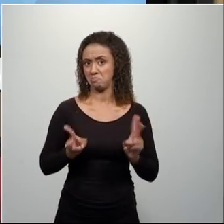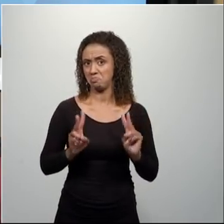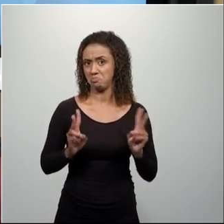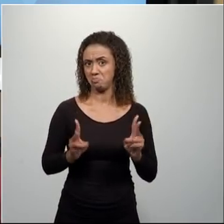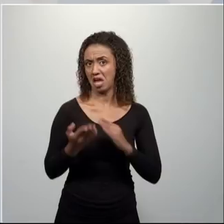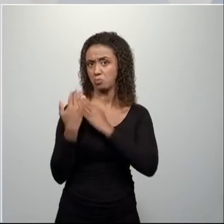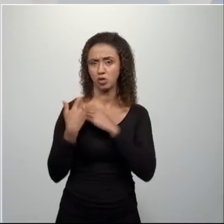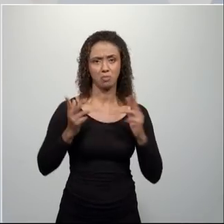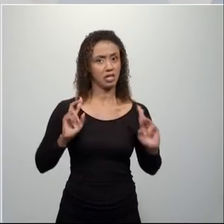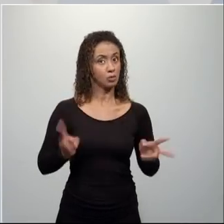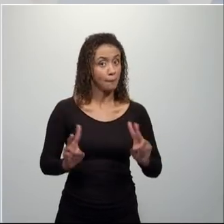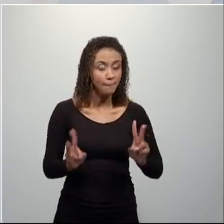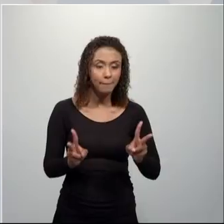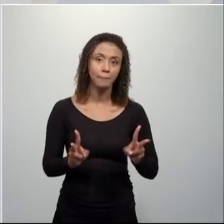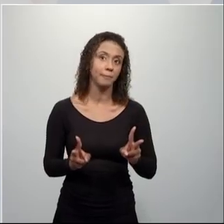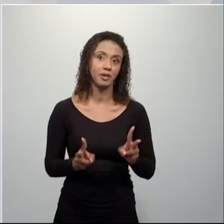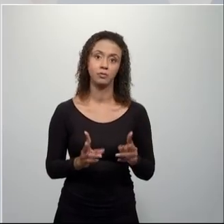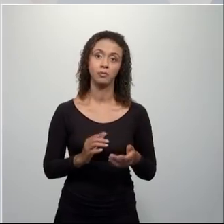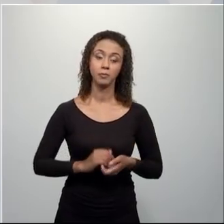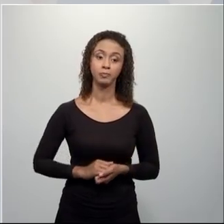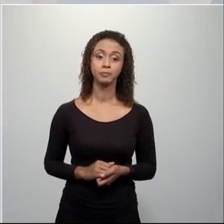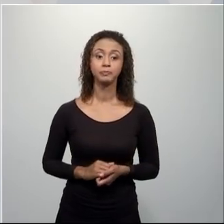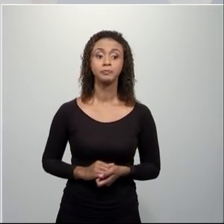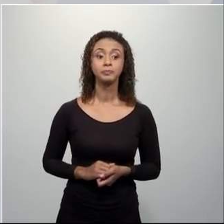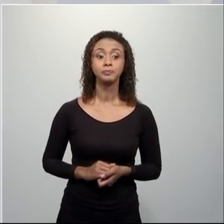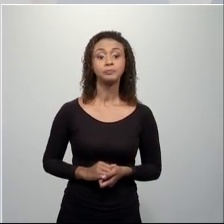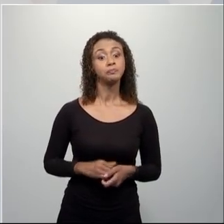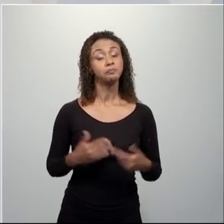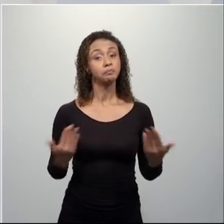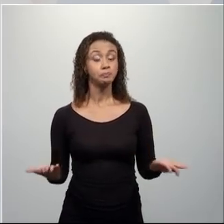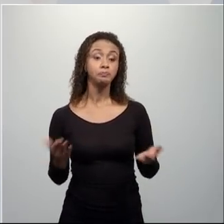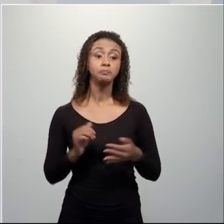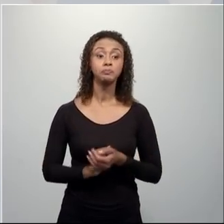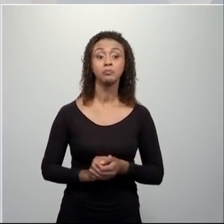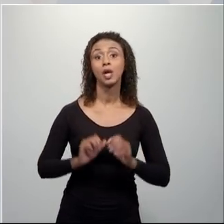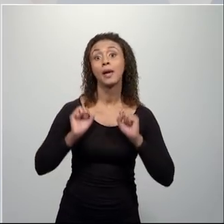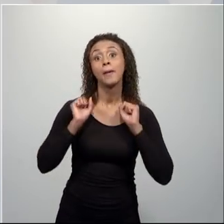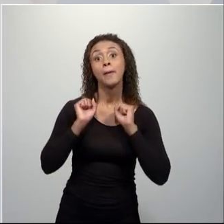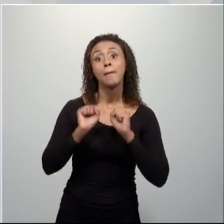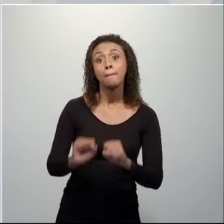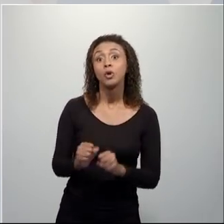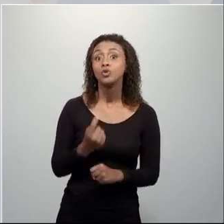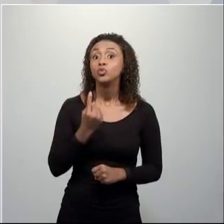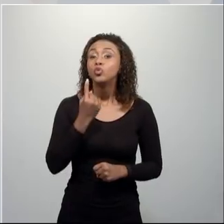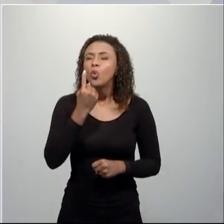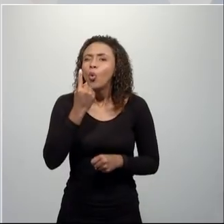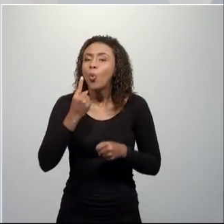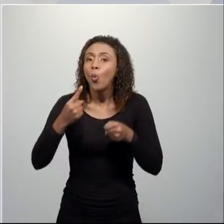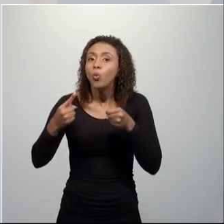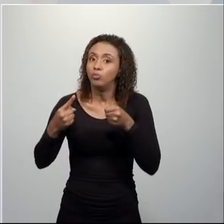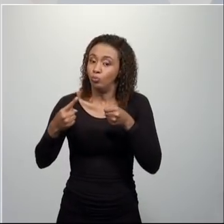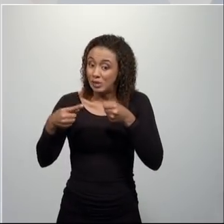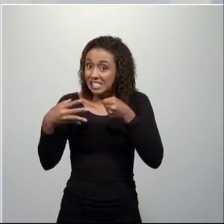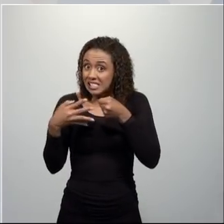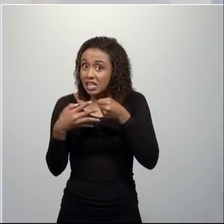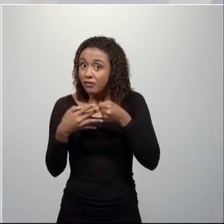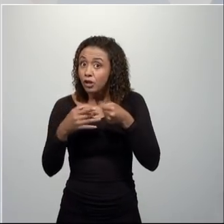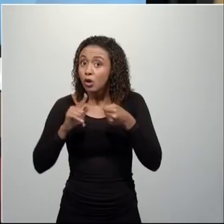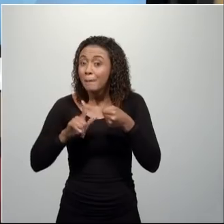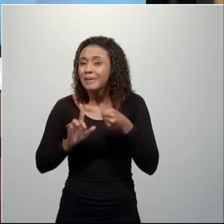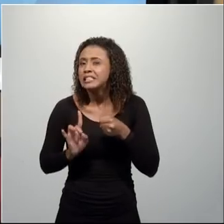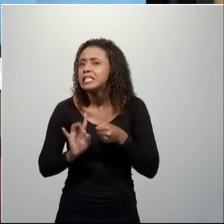idéia do puramente descentralizado a pode ter um servidor auxílio é para algumas tarefas em geral de gerenciamento